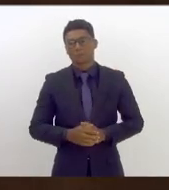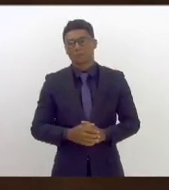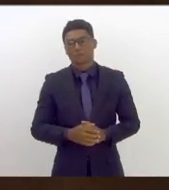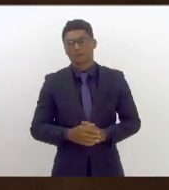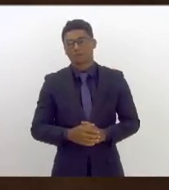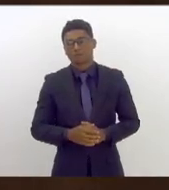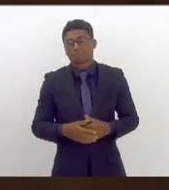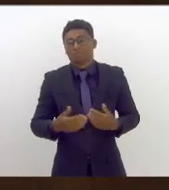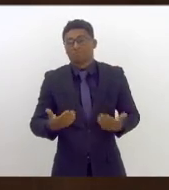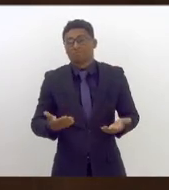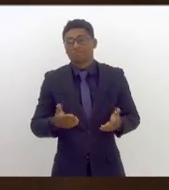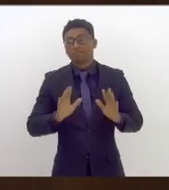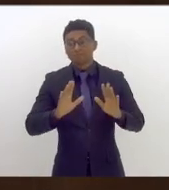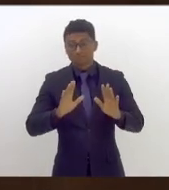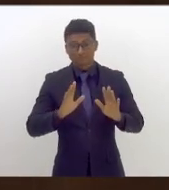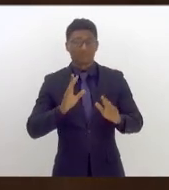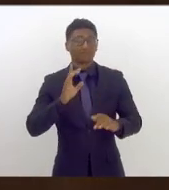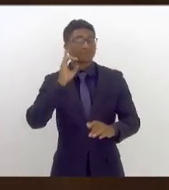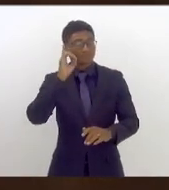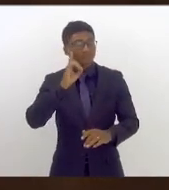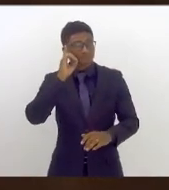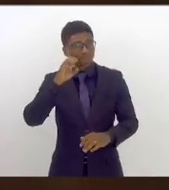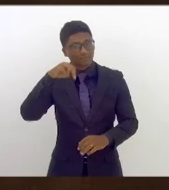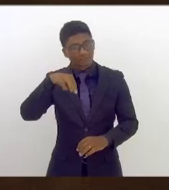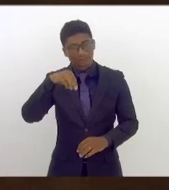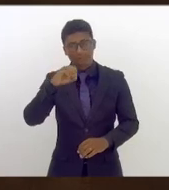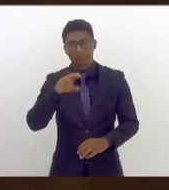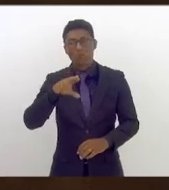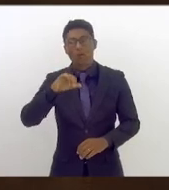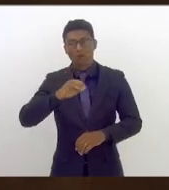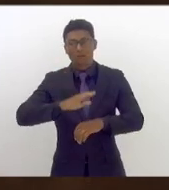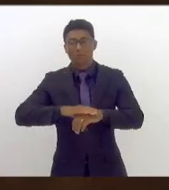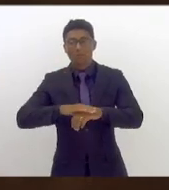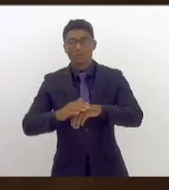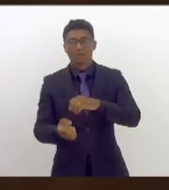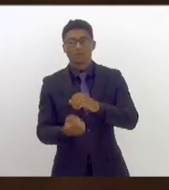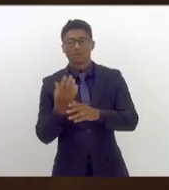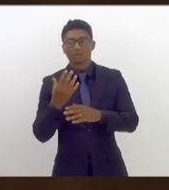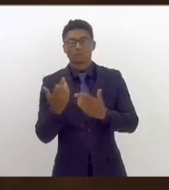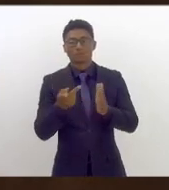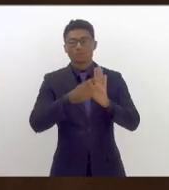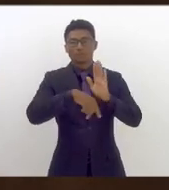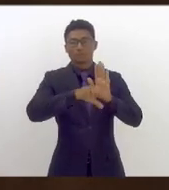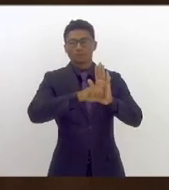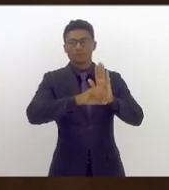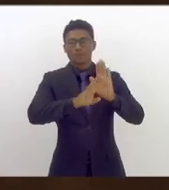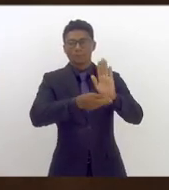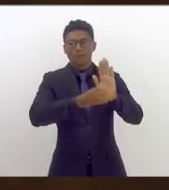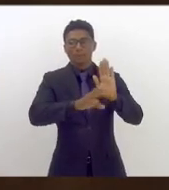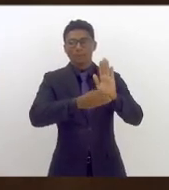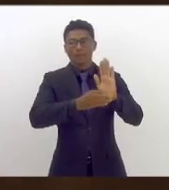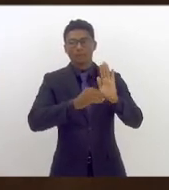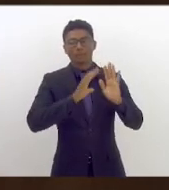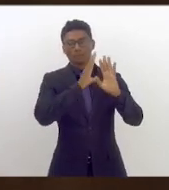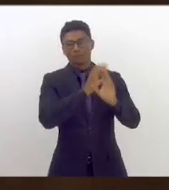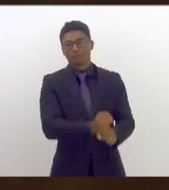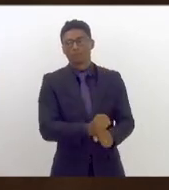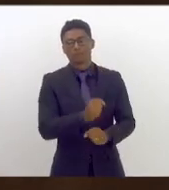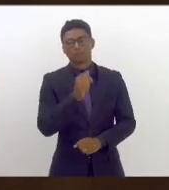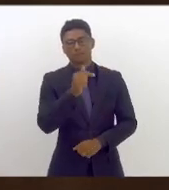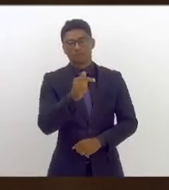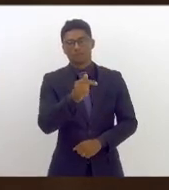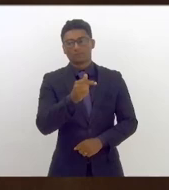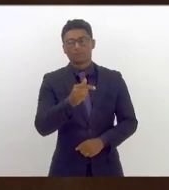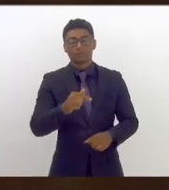Mas como é da deputada Mônica Francisco, o projeto recebeu 7 emendas, o parecer